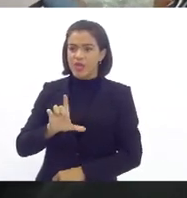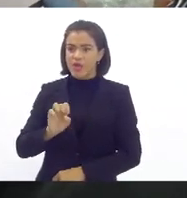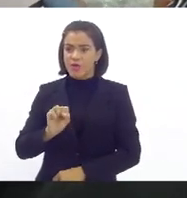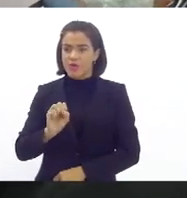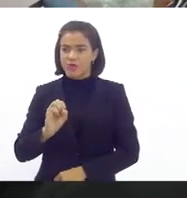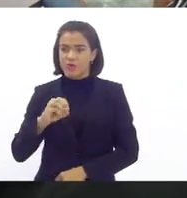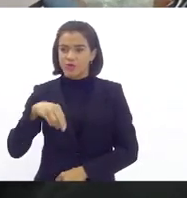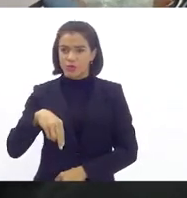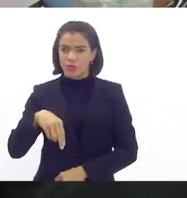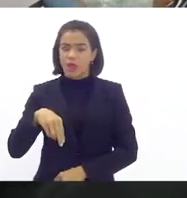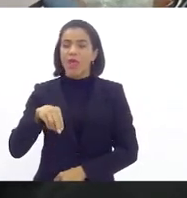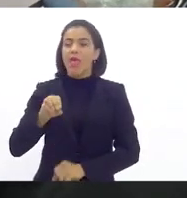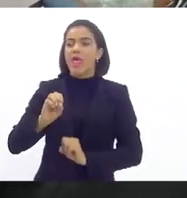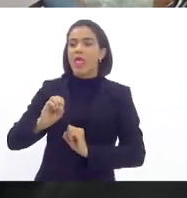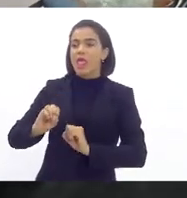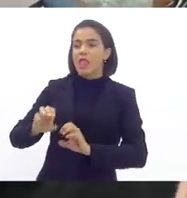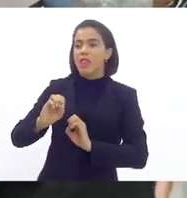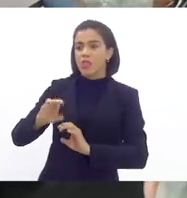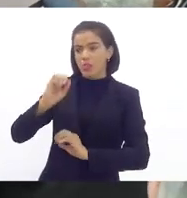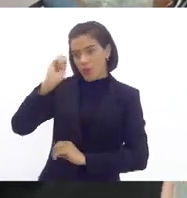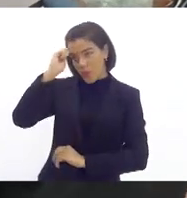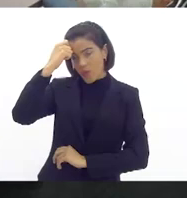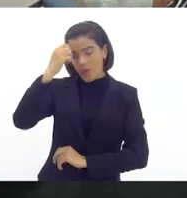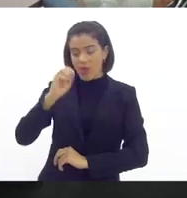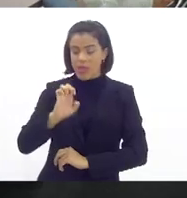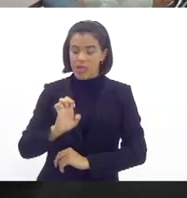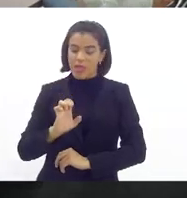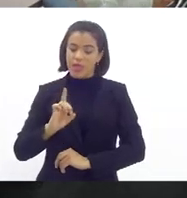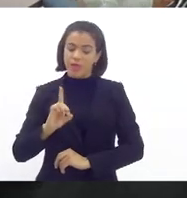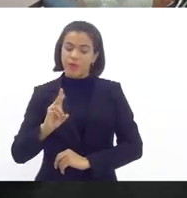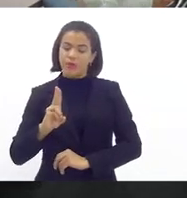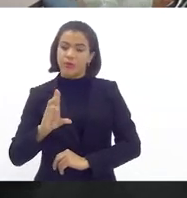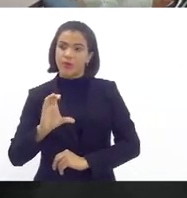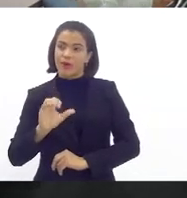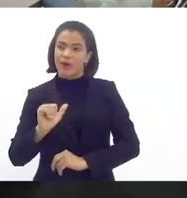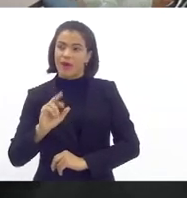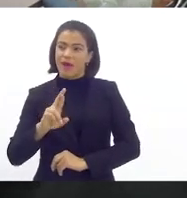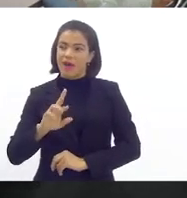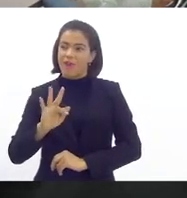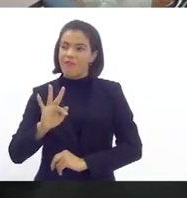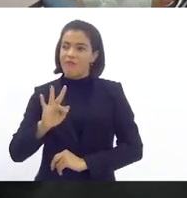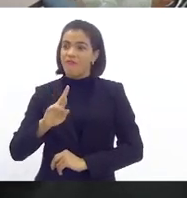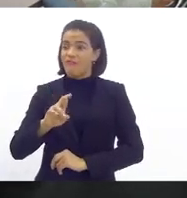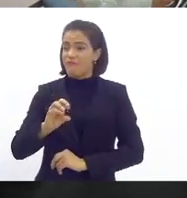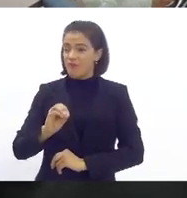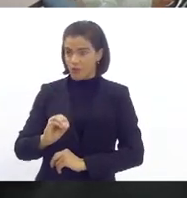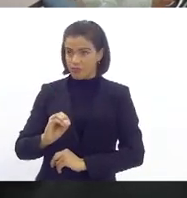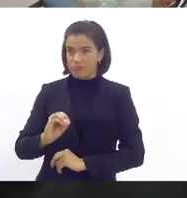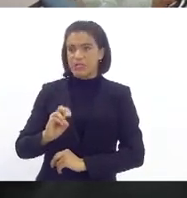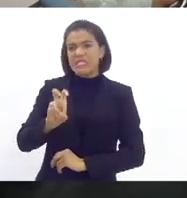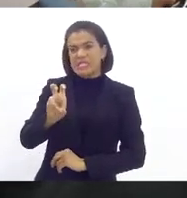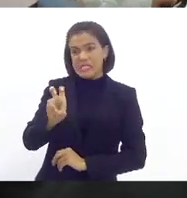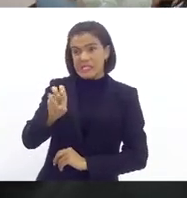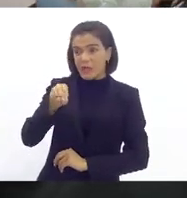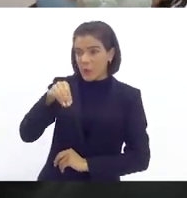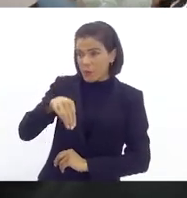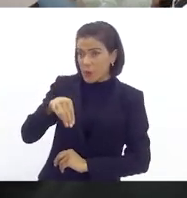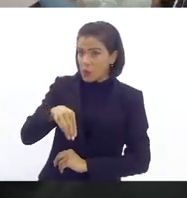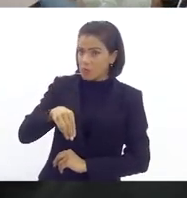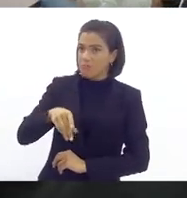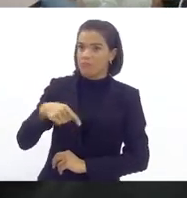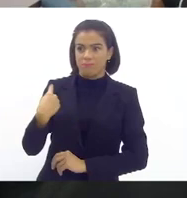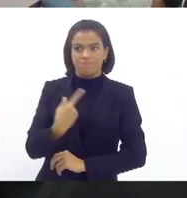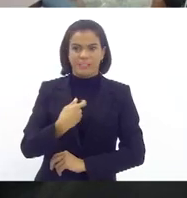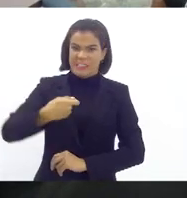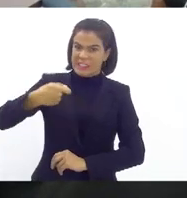que é daí do Cafro. Está com tempo de horário, necessidade de horário. verdade. Tem cinco minutos. Vamos ser bem rigorosos aí, porque a gente precisa